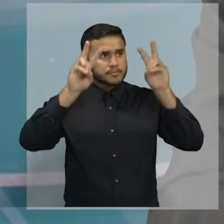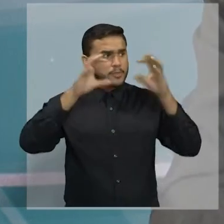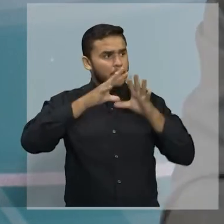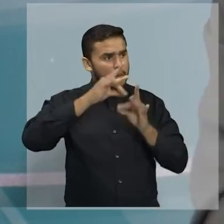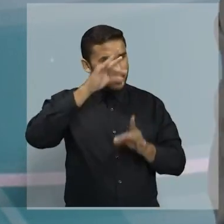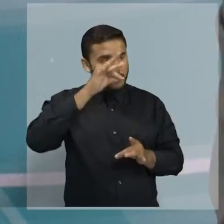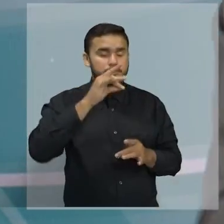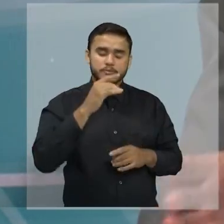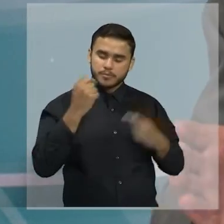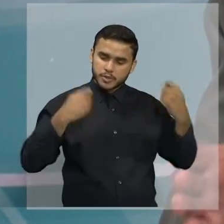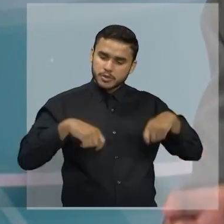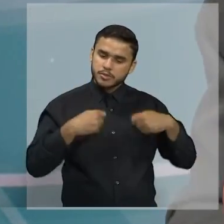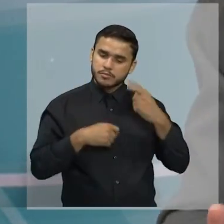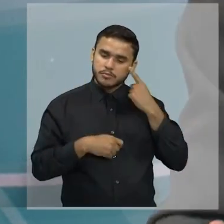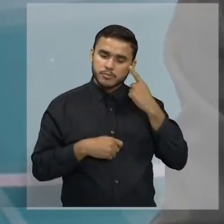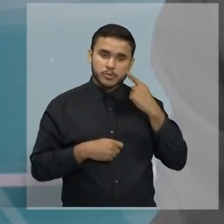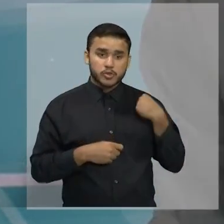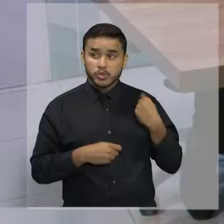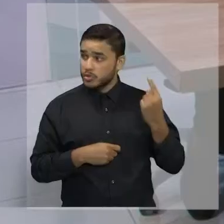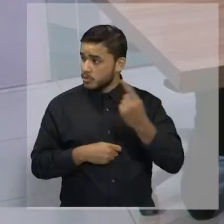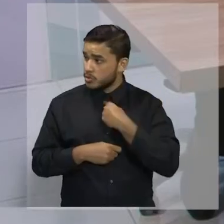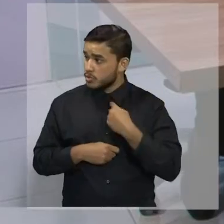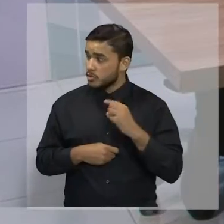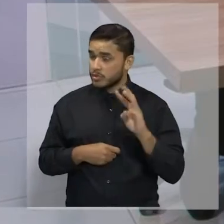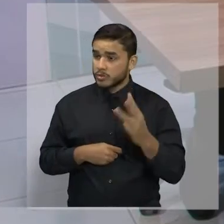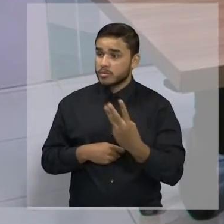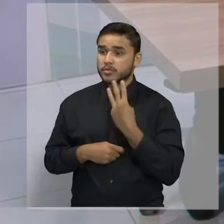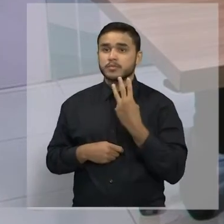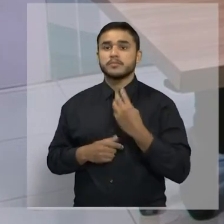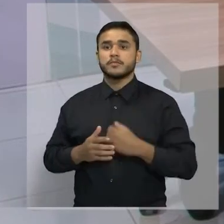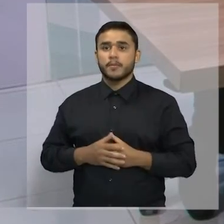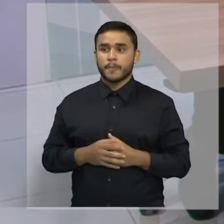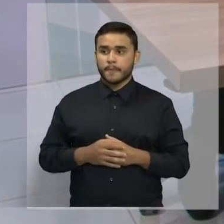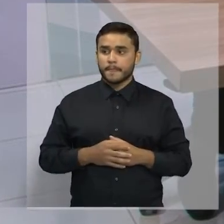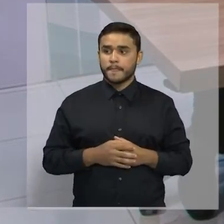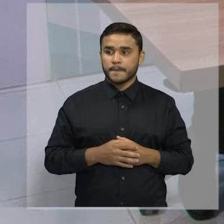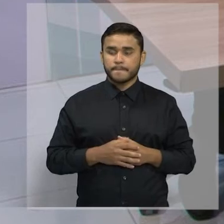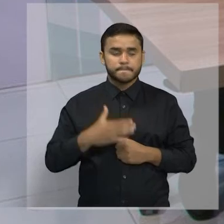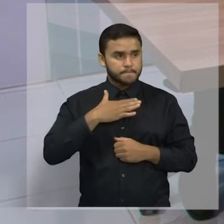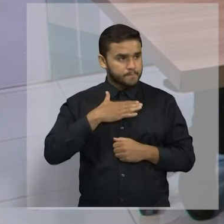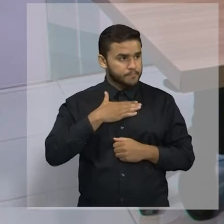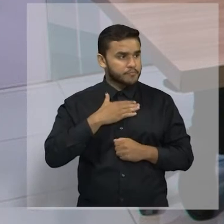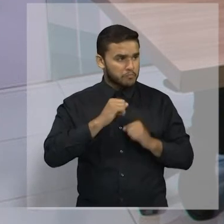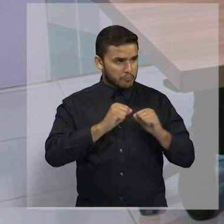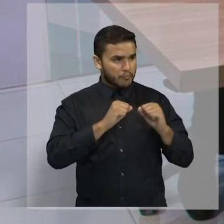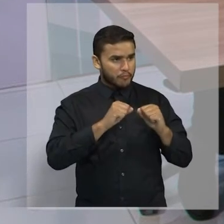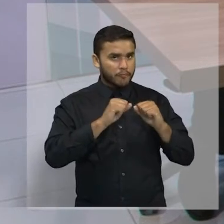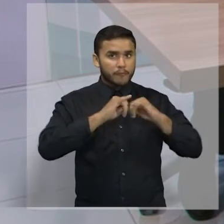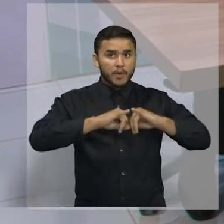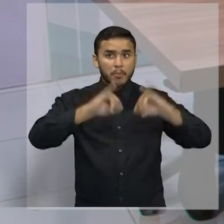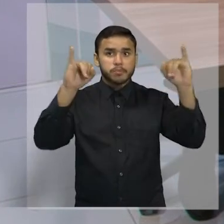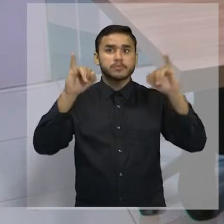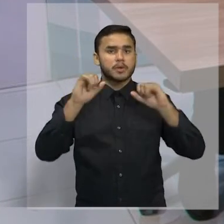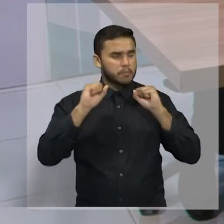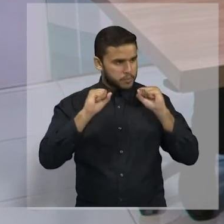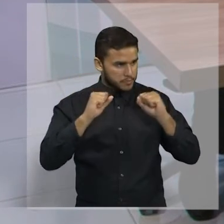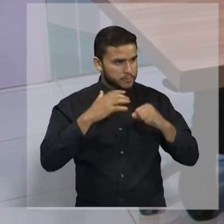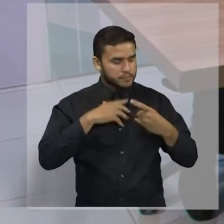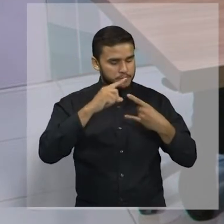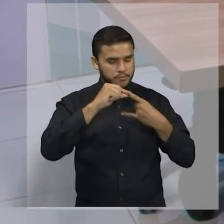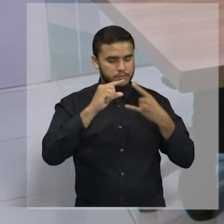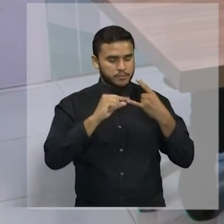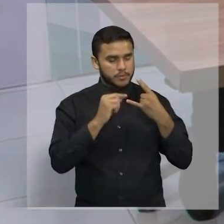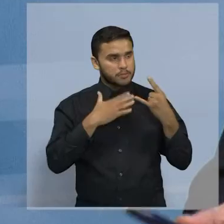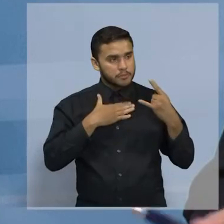ser feita. Então não dá para tomar uma decisão imediata. Que nós não estamos participando dessa discussão. E você permite eu divulgar aqui meu canal no YouTube? É isso que eu ia lhe pedir, que você tem